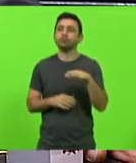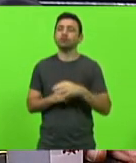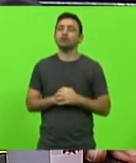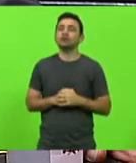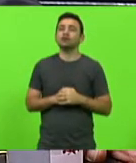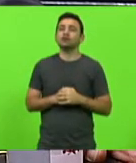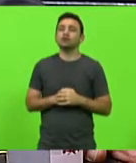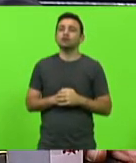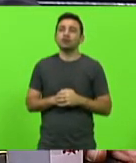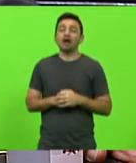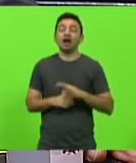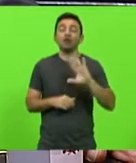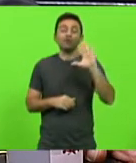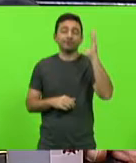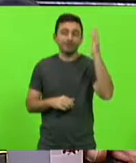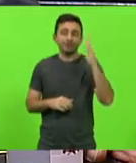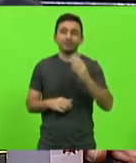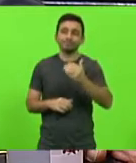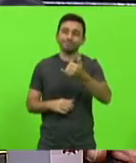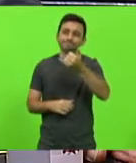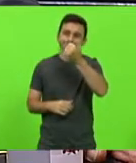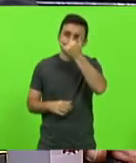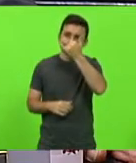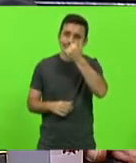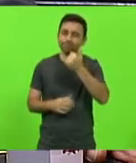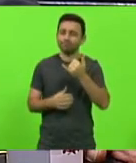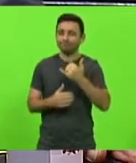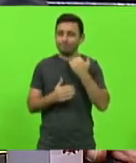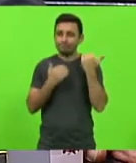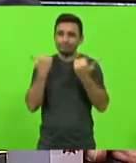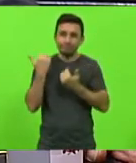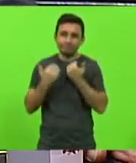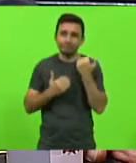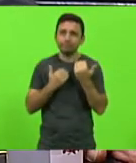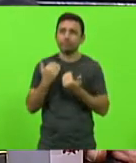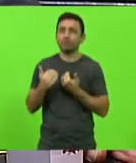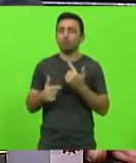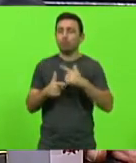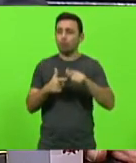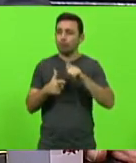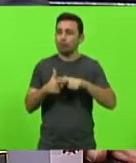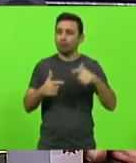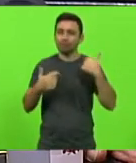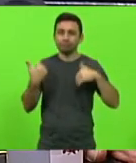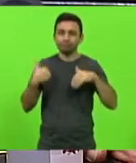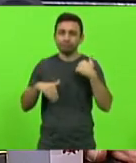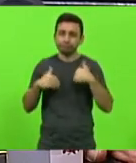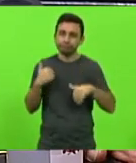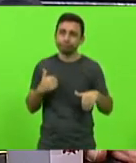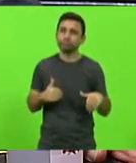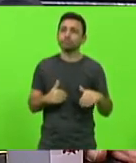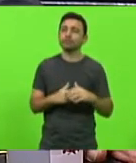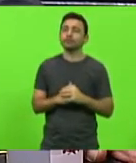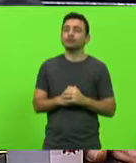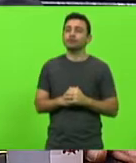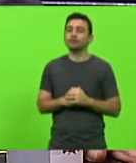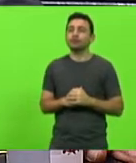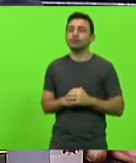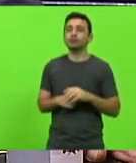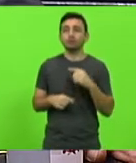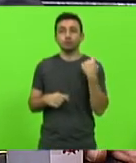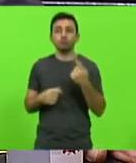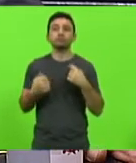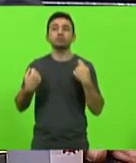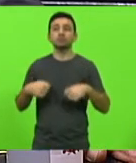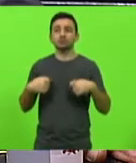tantas vítimas com óbito, com sequelas, e nós precisamos, evidentemente, fazer um esforço